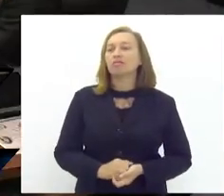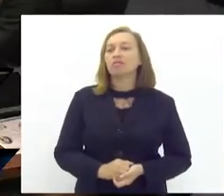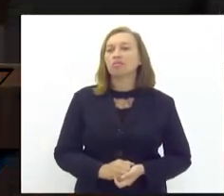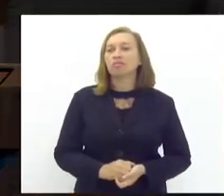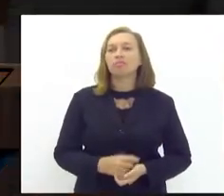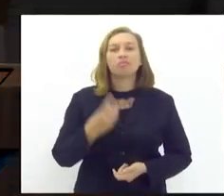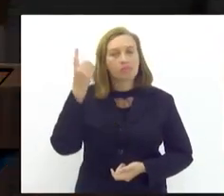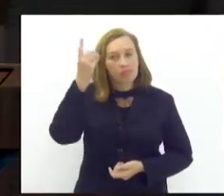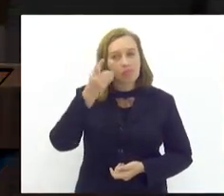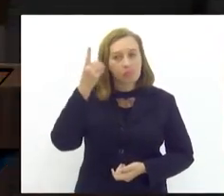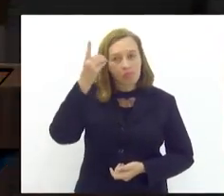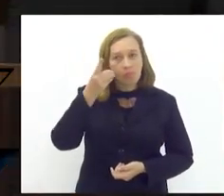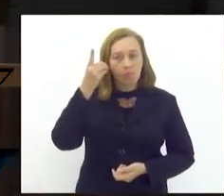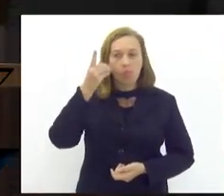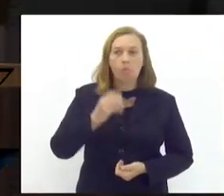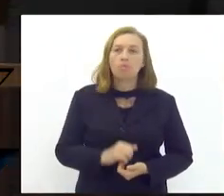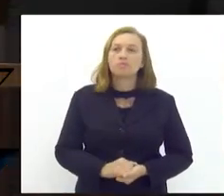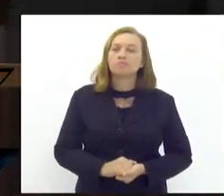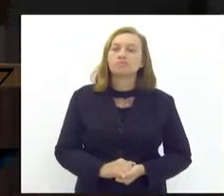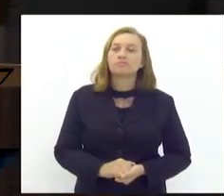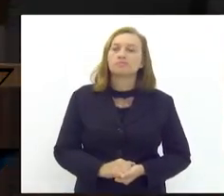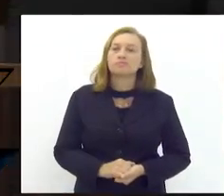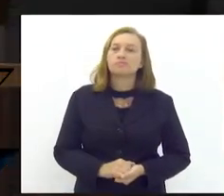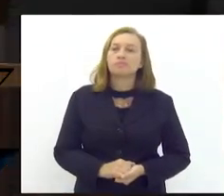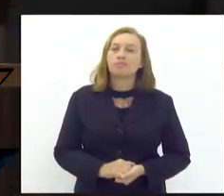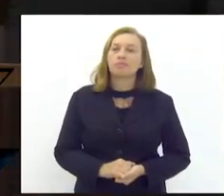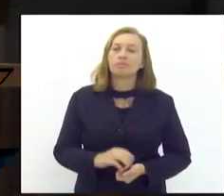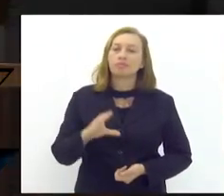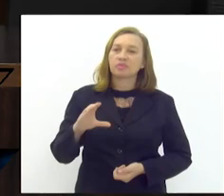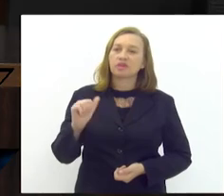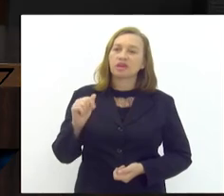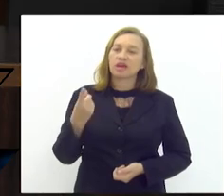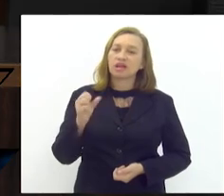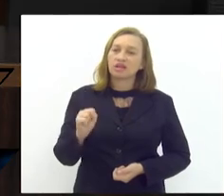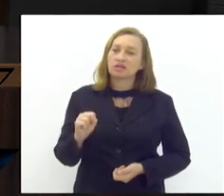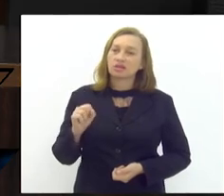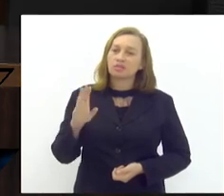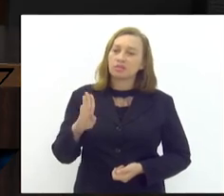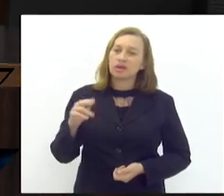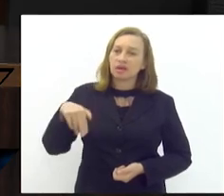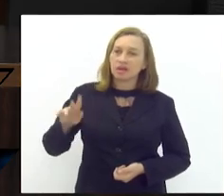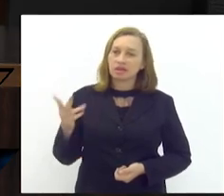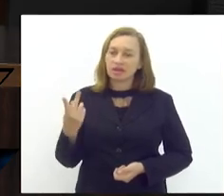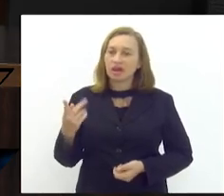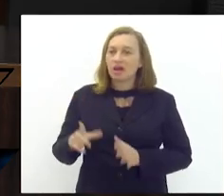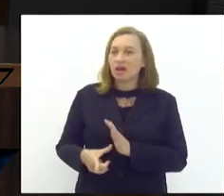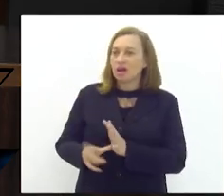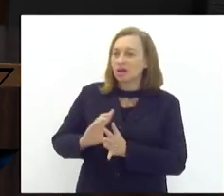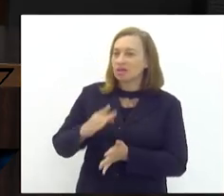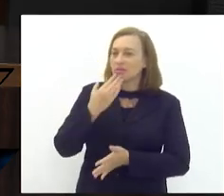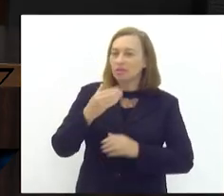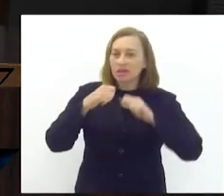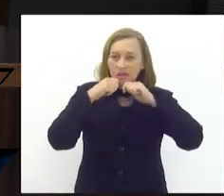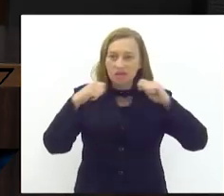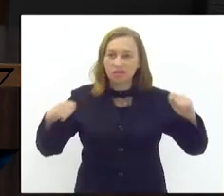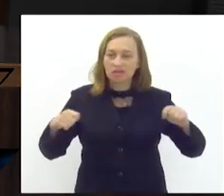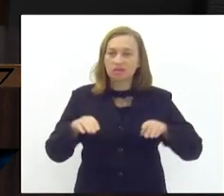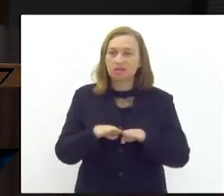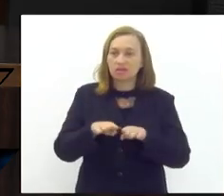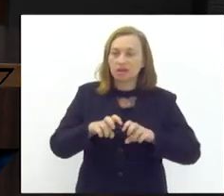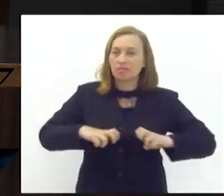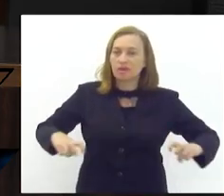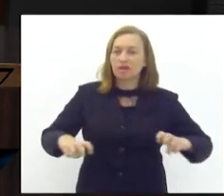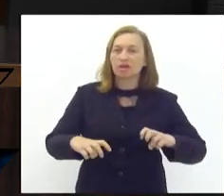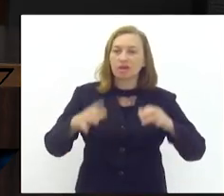Deputado é Carlinho BNH antes porém pedi assessoria da mesa atenção